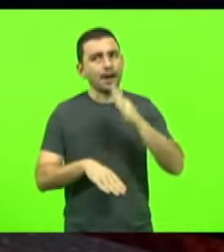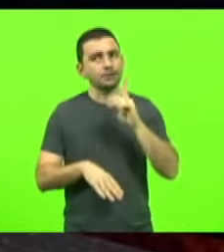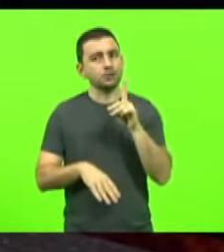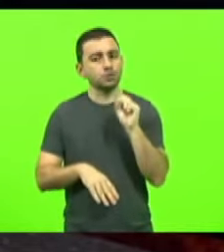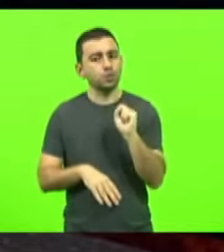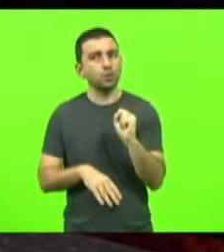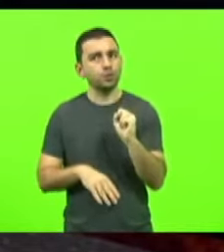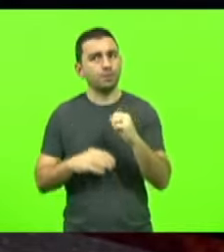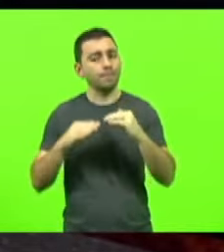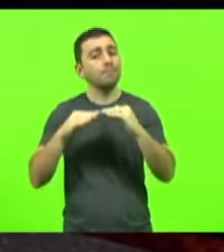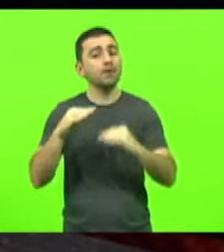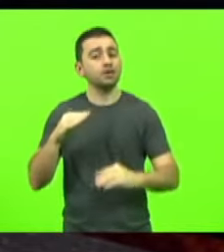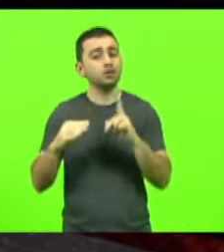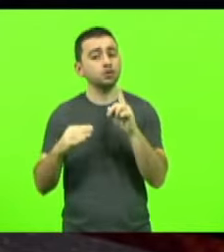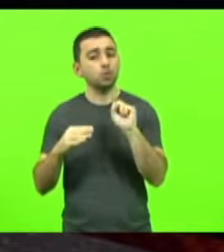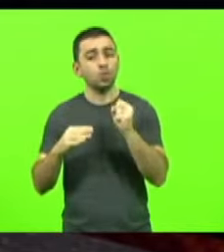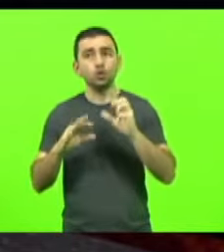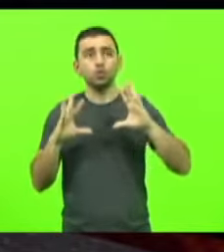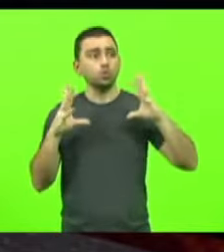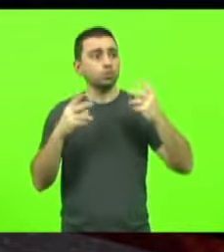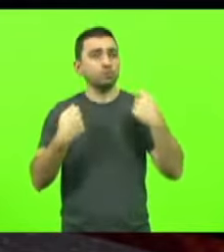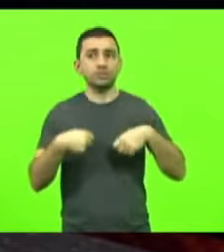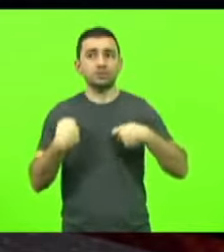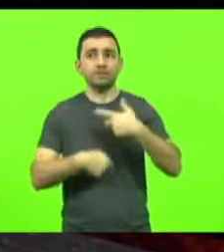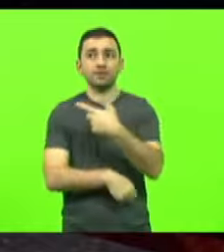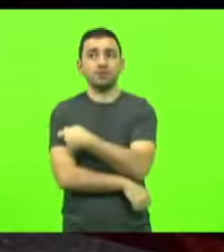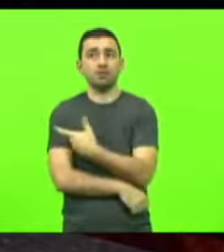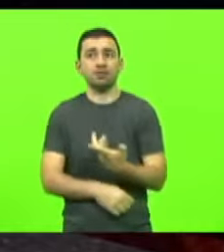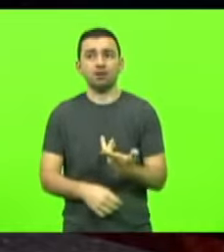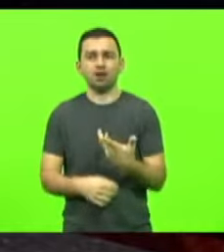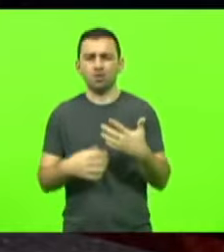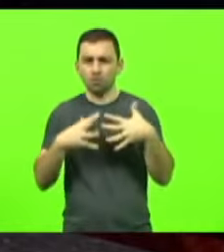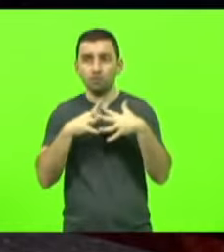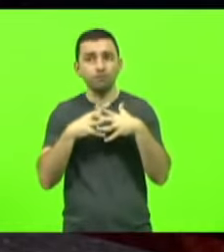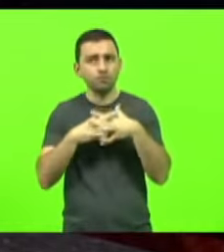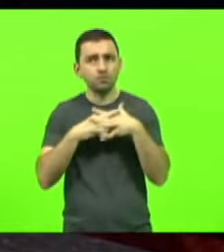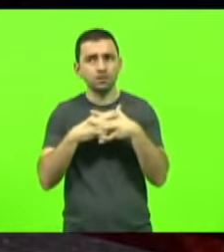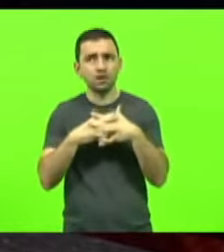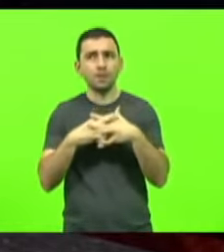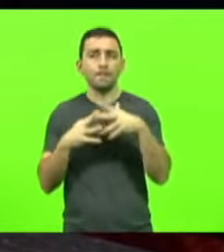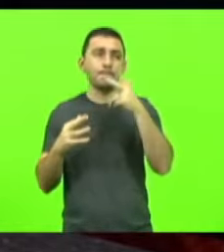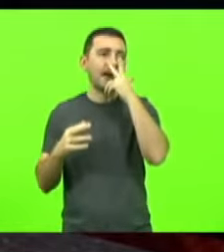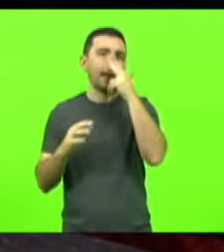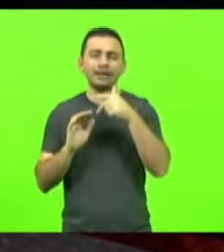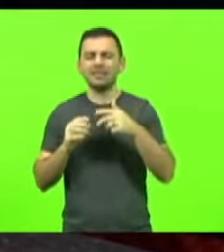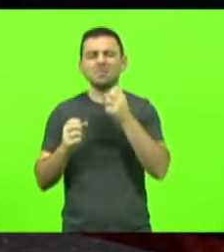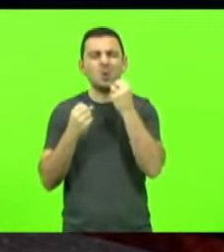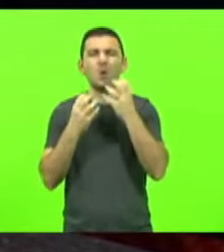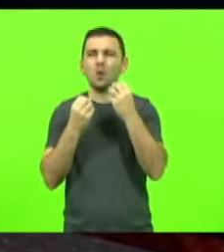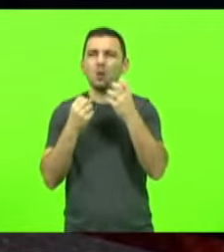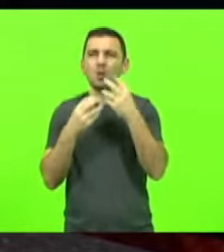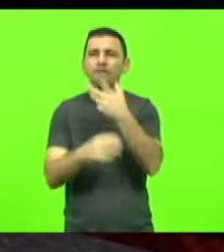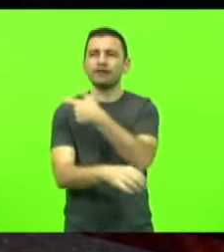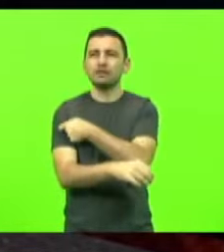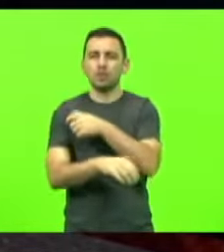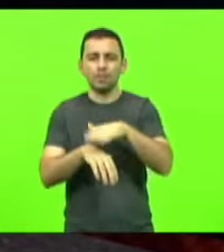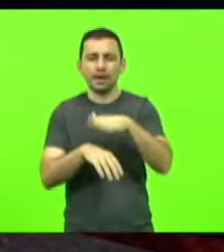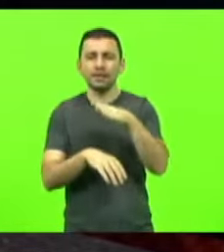de menos de 18 estão todos aí para vacinar. Então, isso confunde, dá a impressão que ah, já está bom, já vacinou mais de